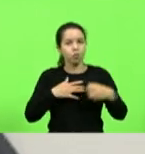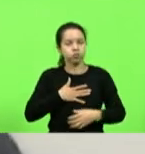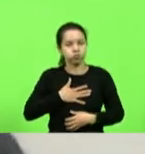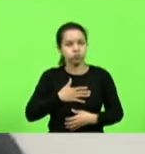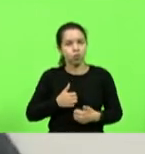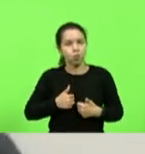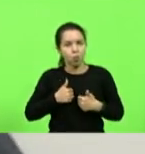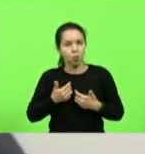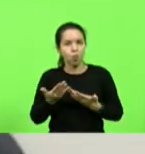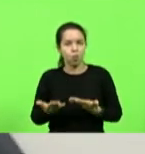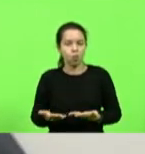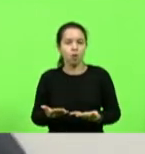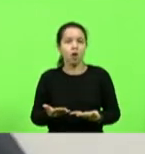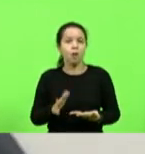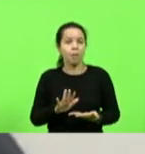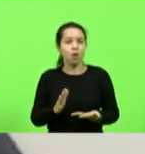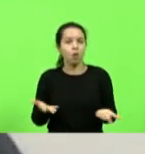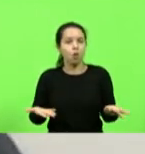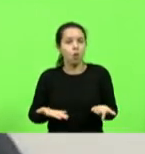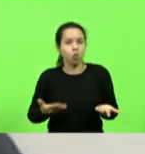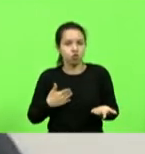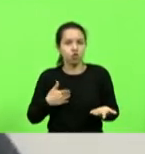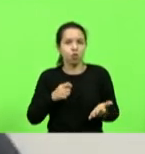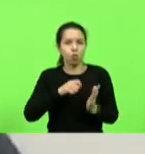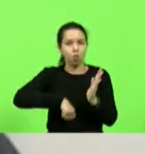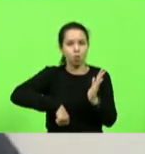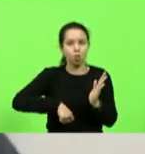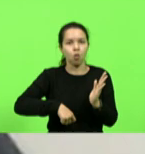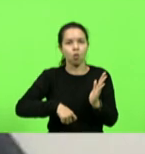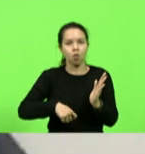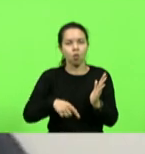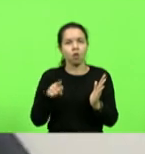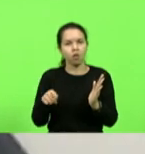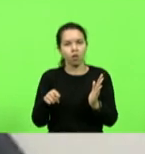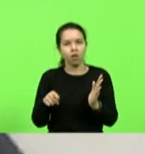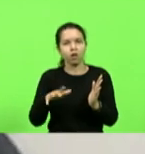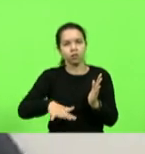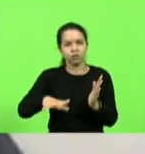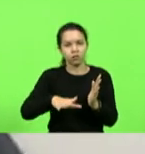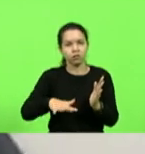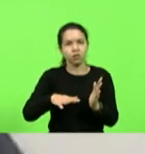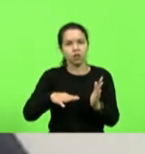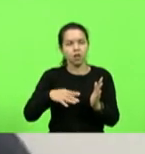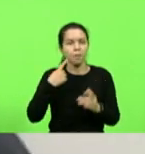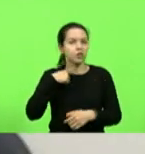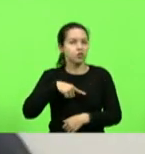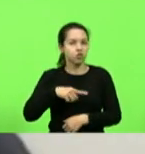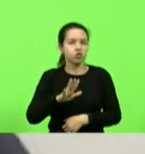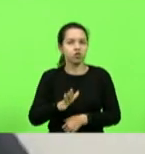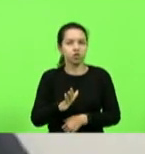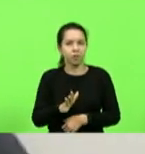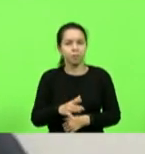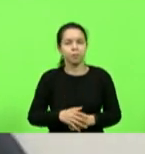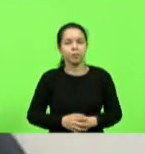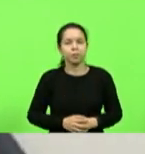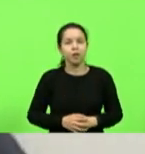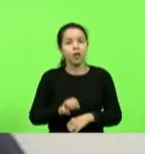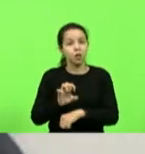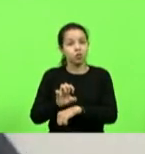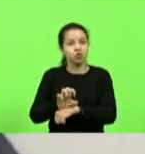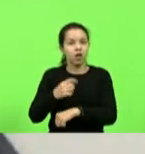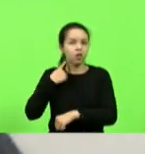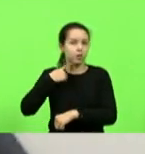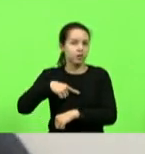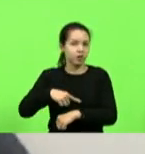Luciane? Hoje sou concursado na Universidade Federal de São João del Rei, por isso foi referido em Minas Gerais. No estado de Minas Gerais